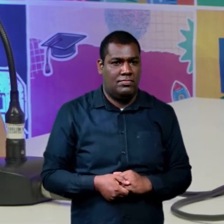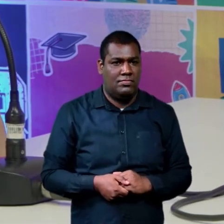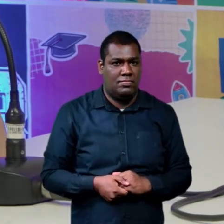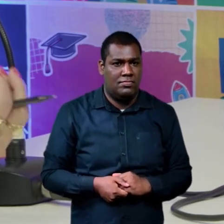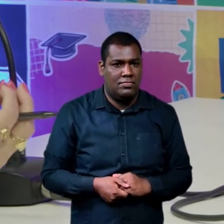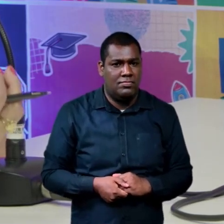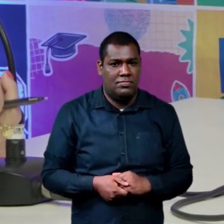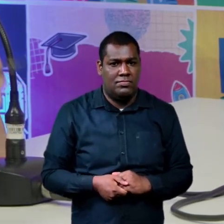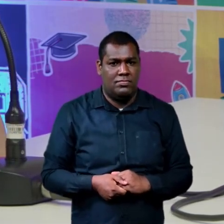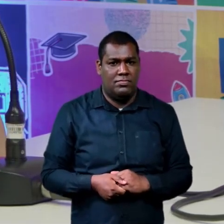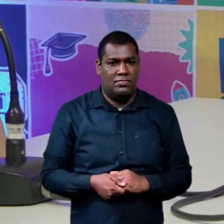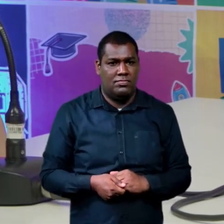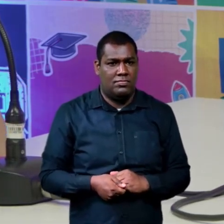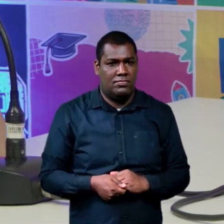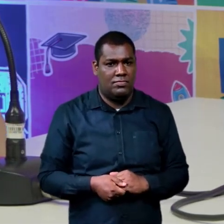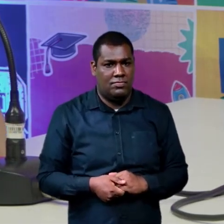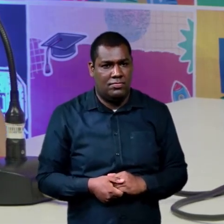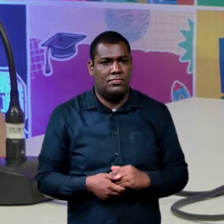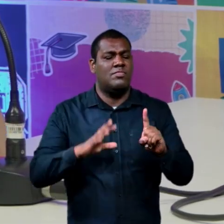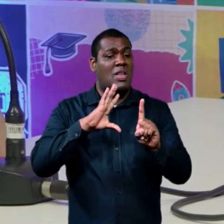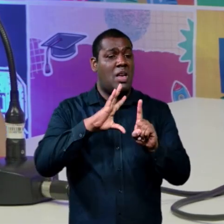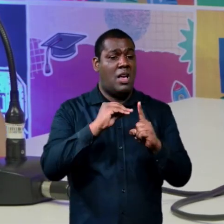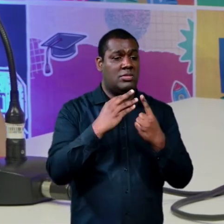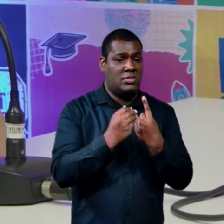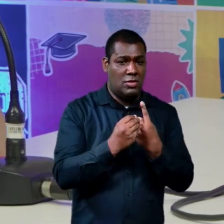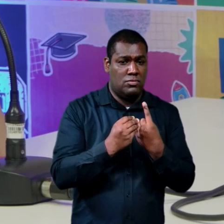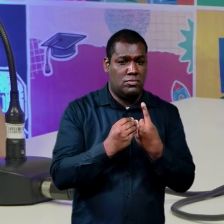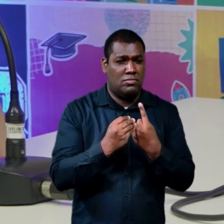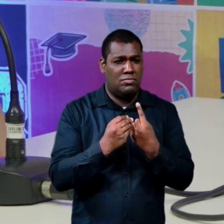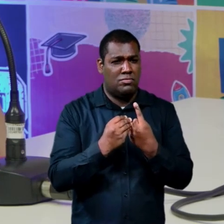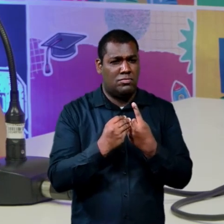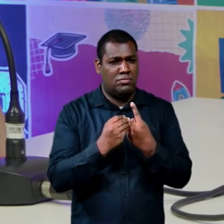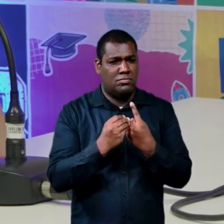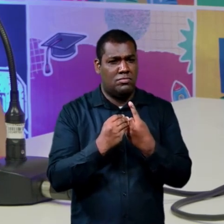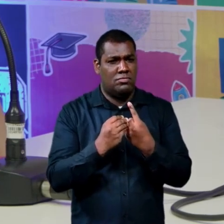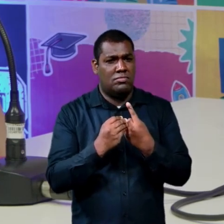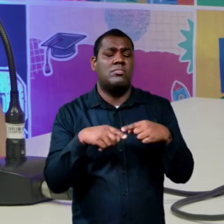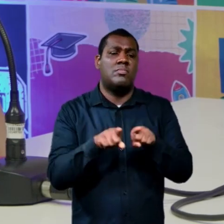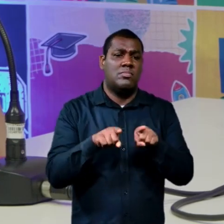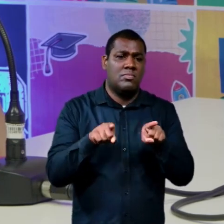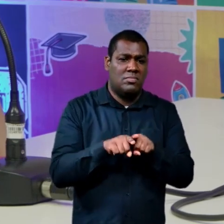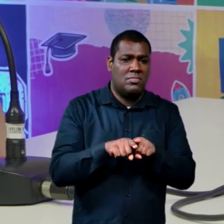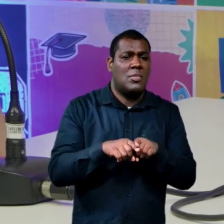identificar concretamente essas situações de assédio sexual e outras, condutas, né, de